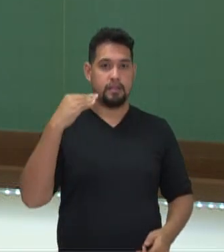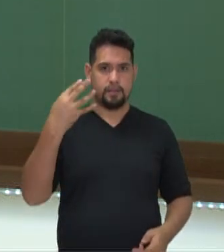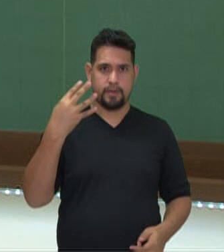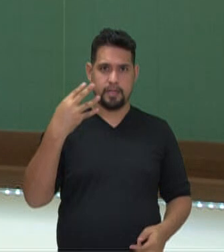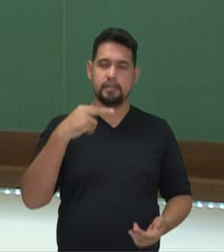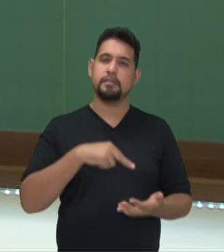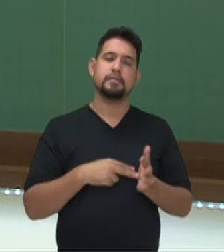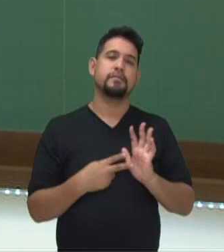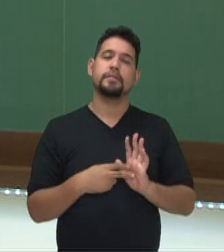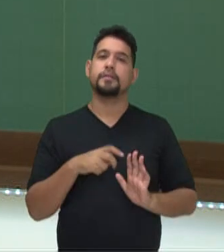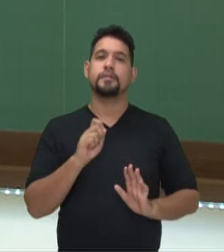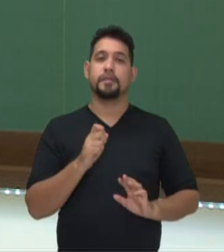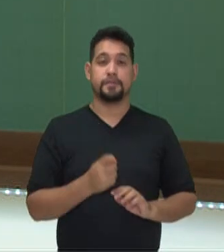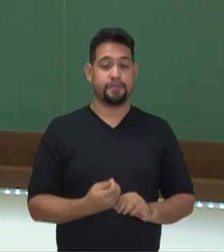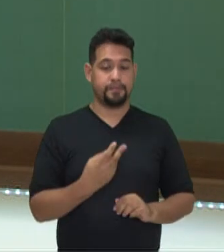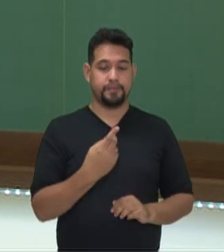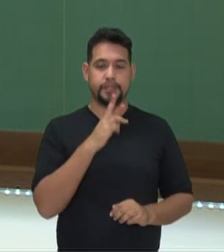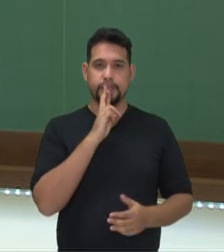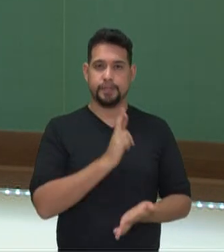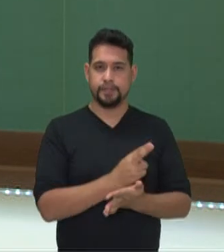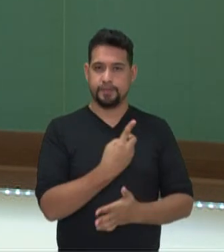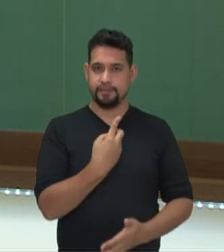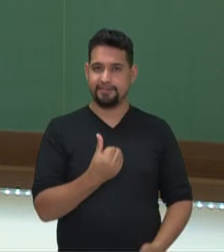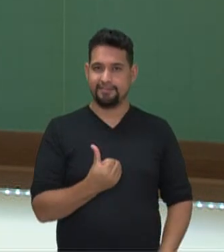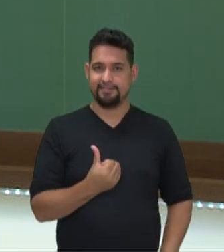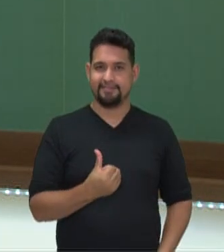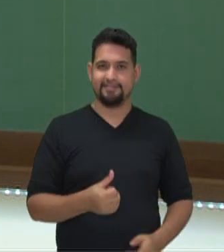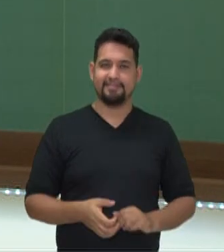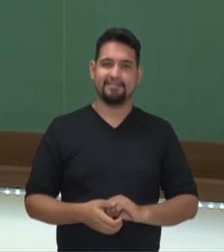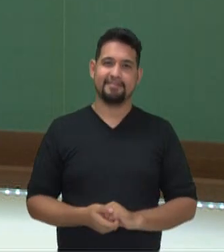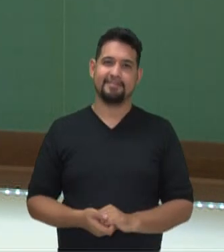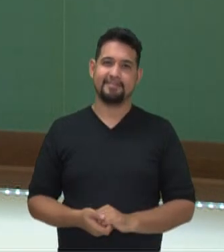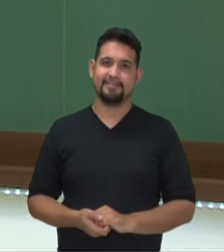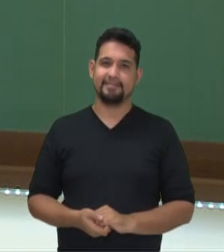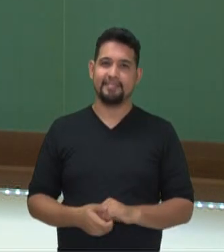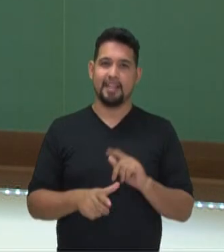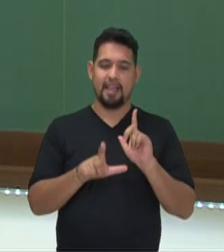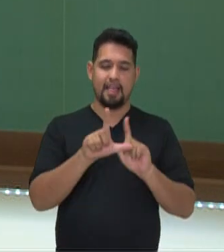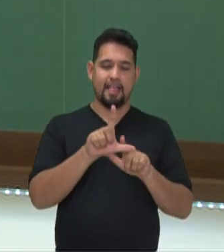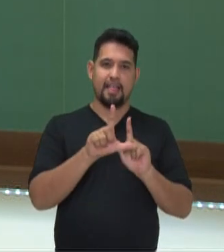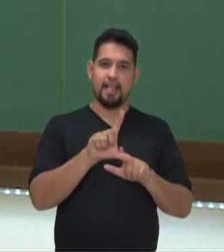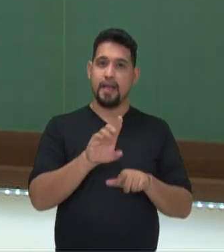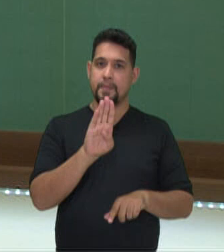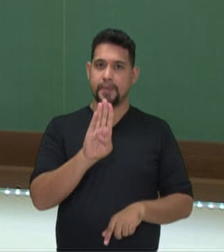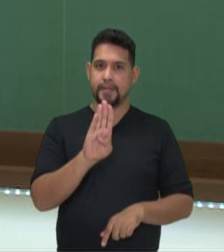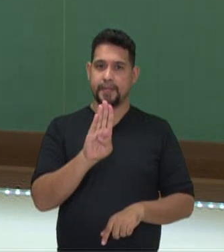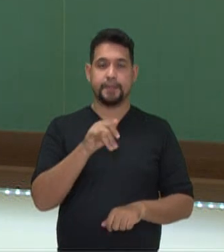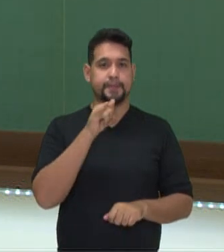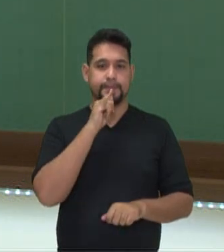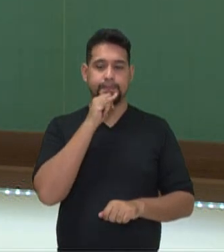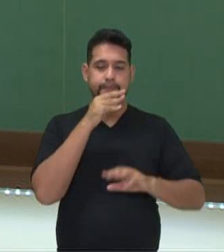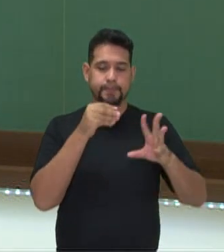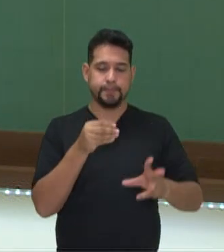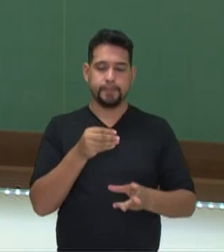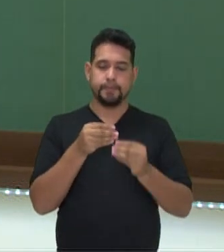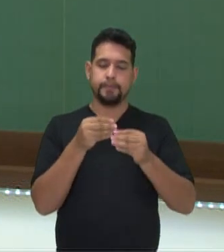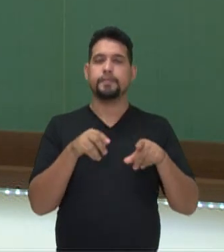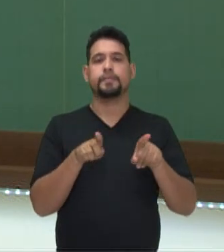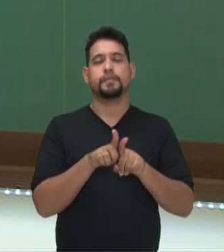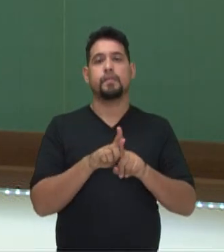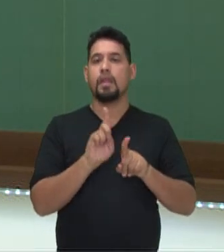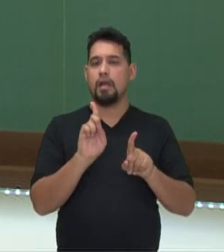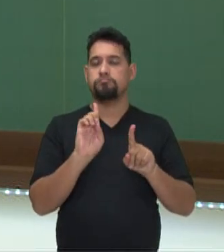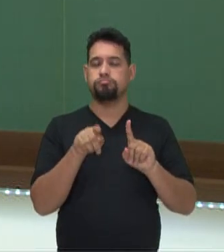quadrado é igual a 16, ok? Na letra B, se completarmos então